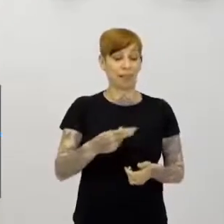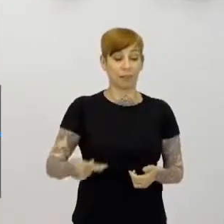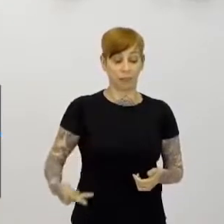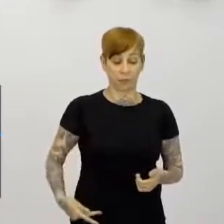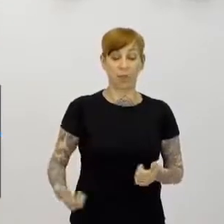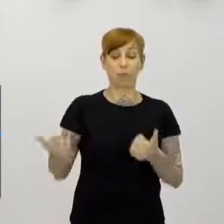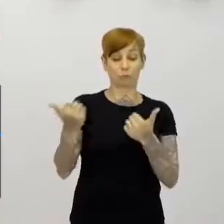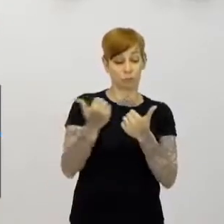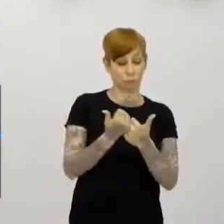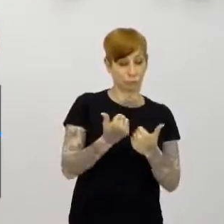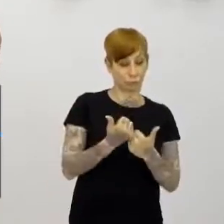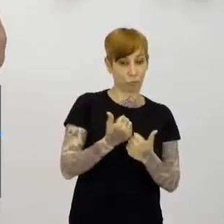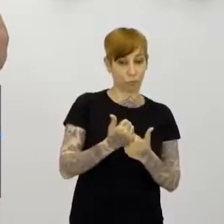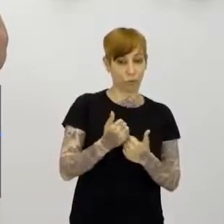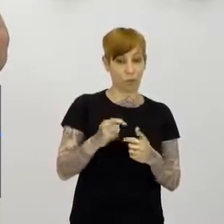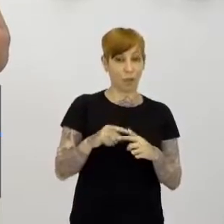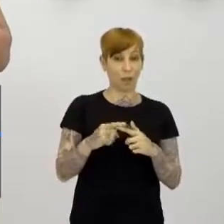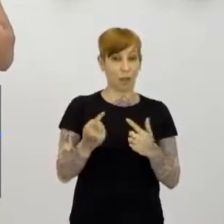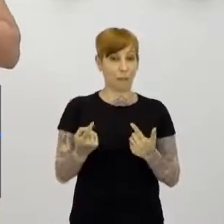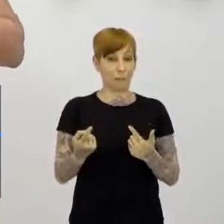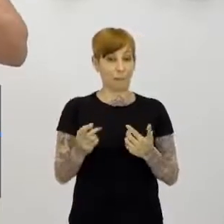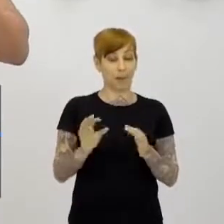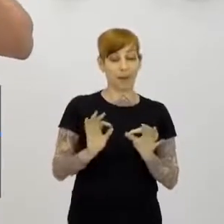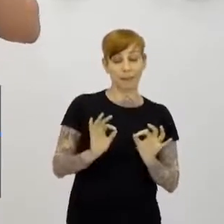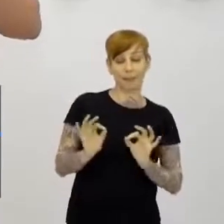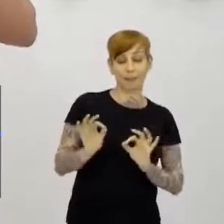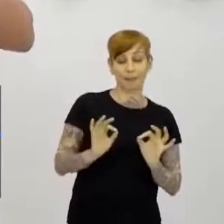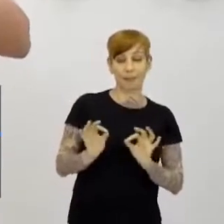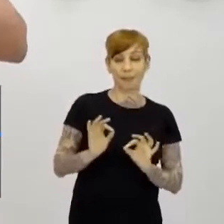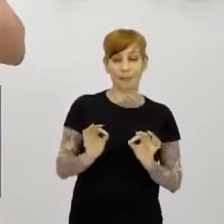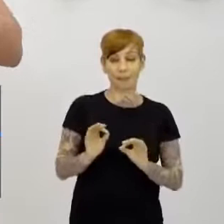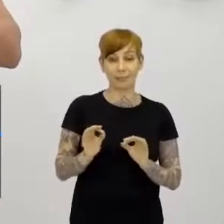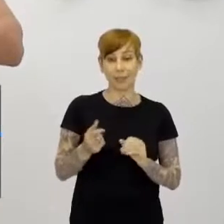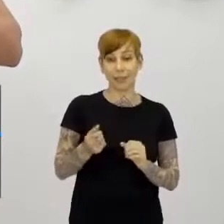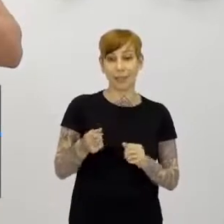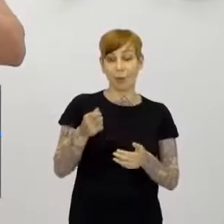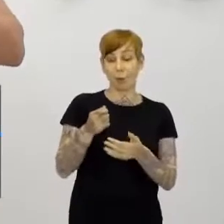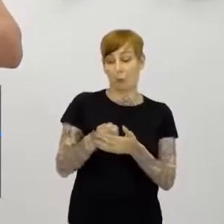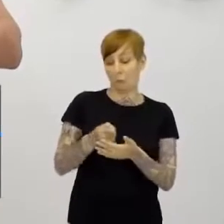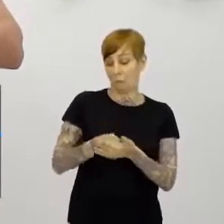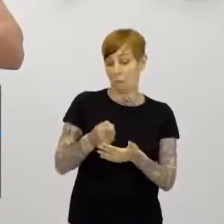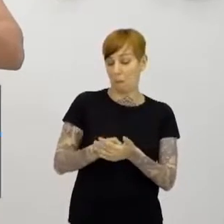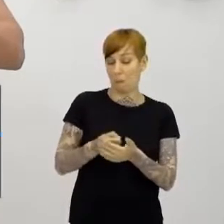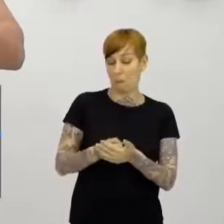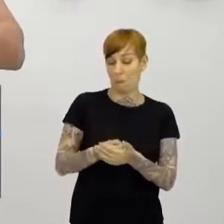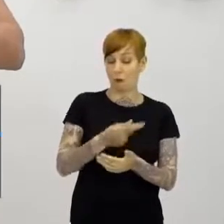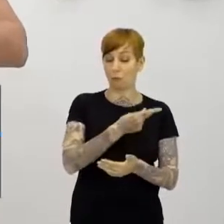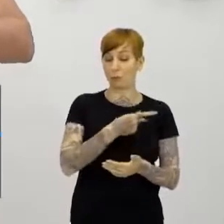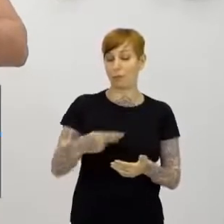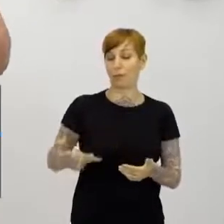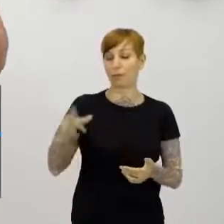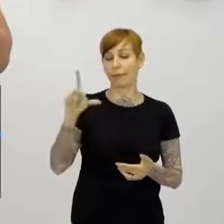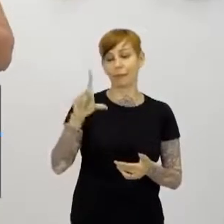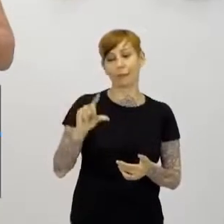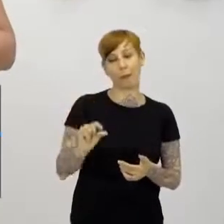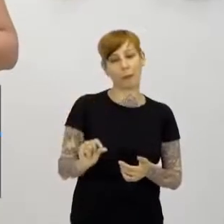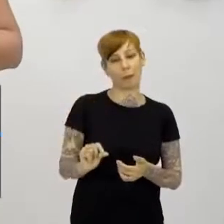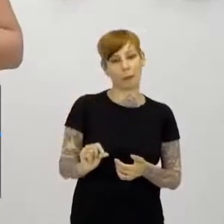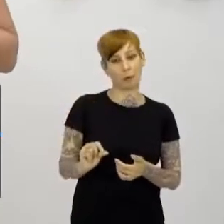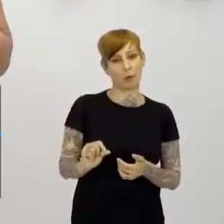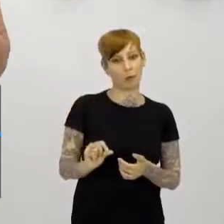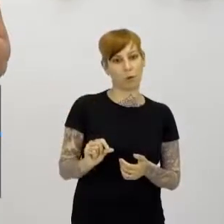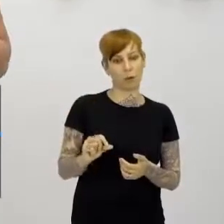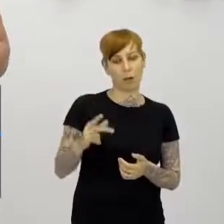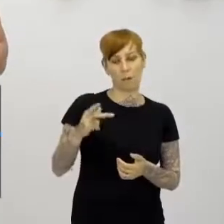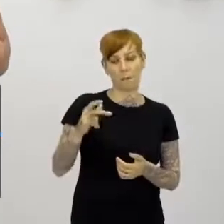da presidência, só que num sistema parlamentarista, onde o poder do presidente ele fica mais reduzido. Só que aí ele